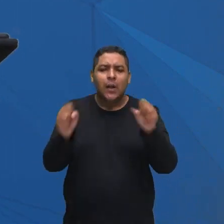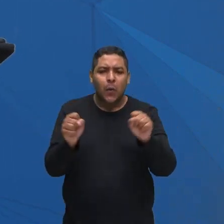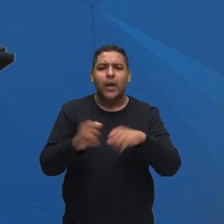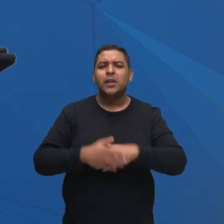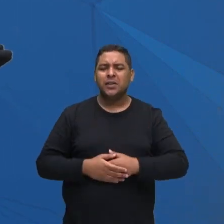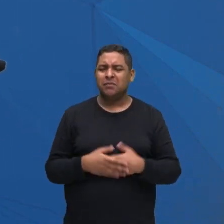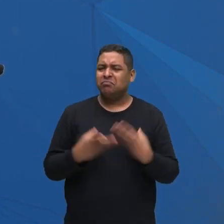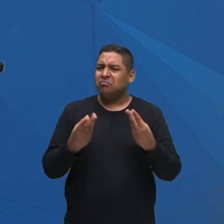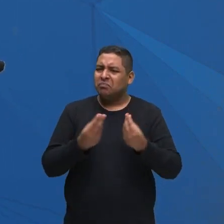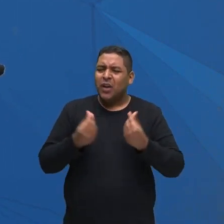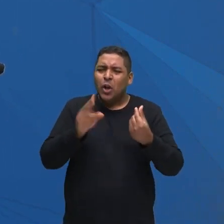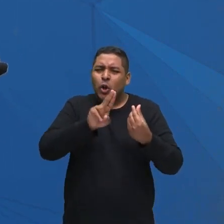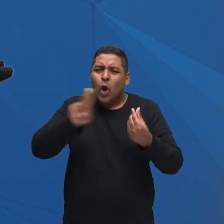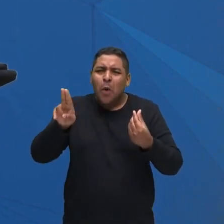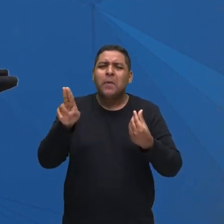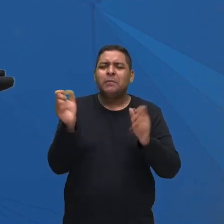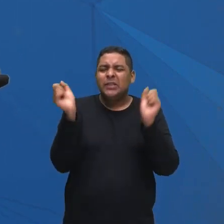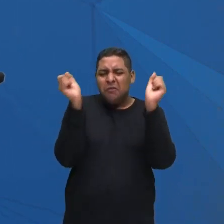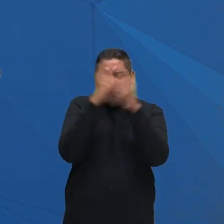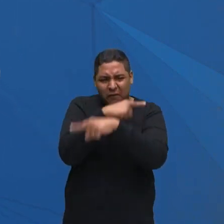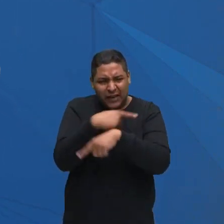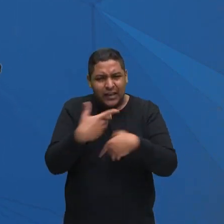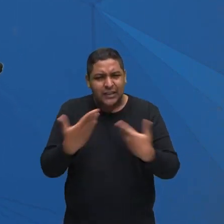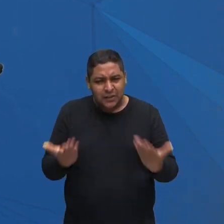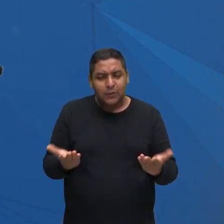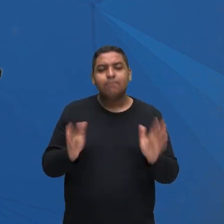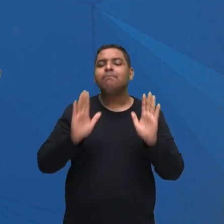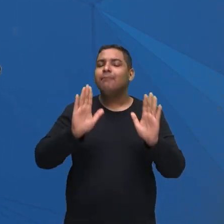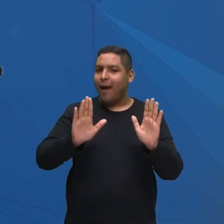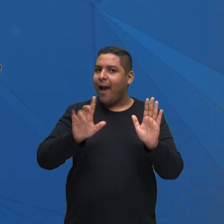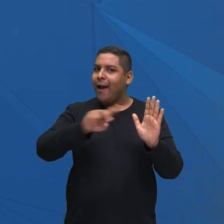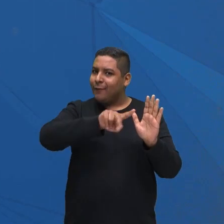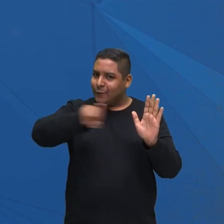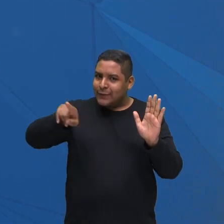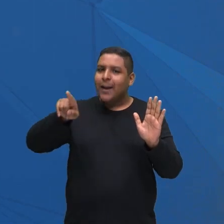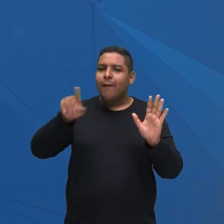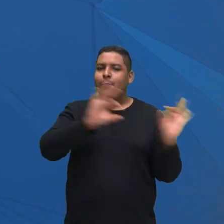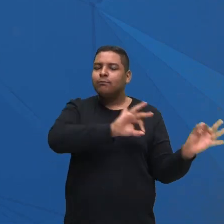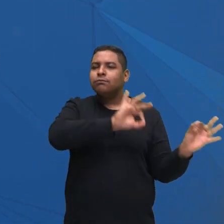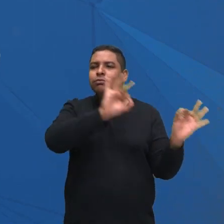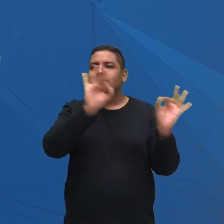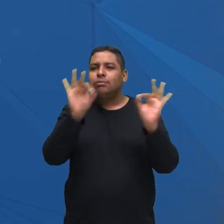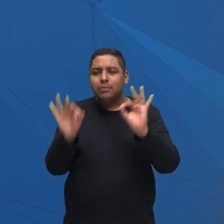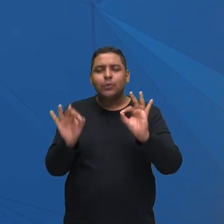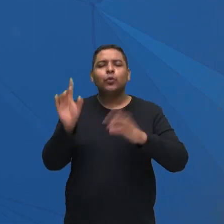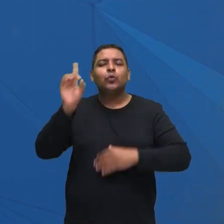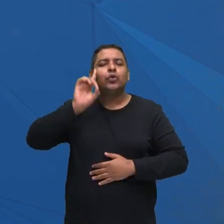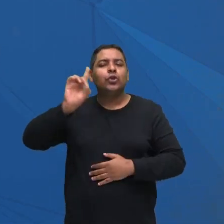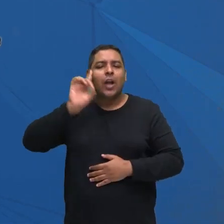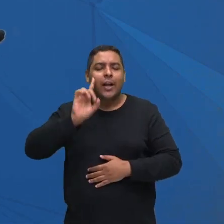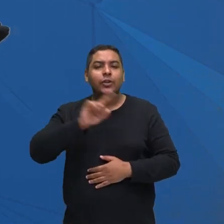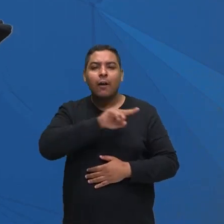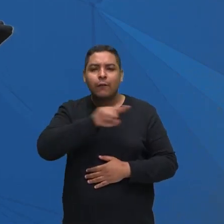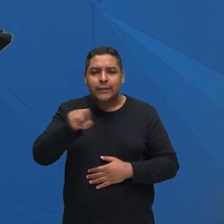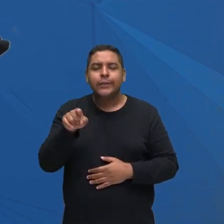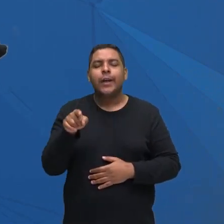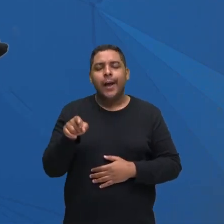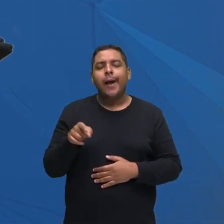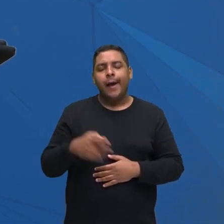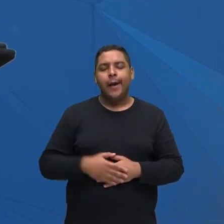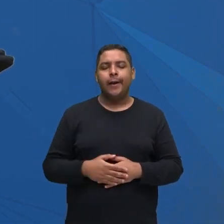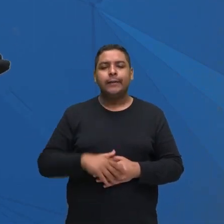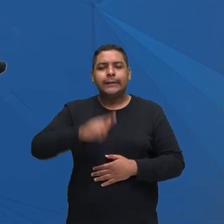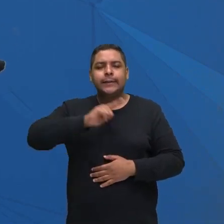robusto, né, meio complexo, mas vocês vão ver, eu tenho certeza que no dia a dia vocês exercitam essa variação,